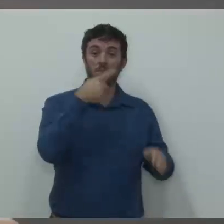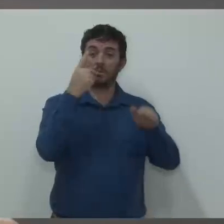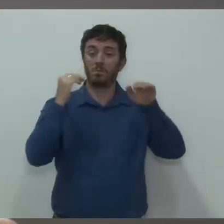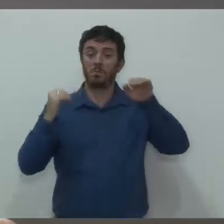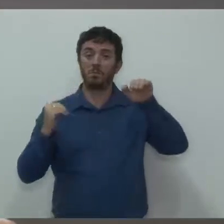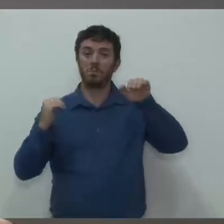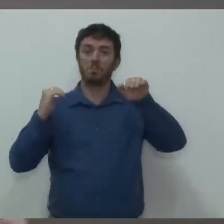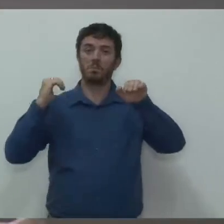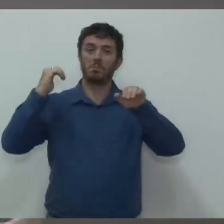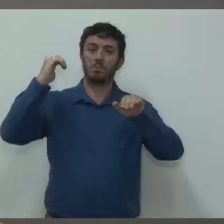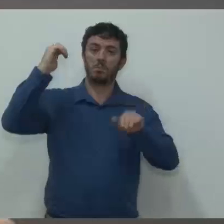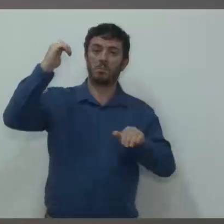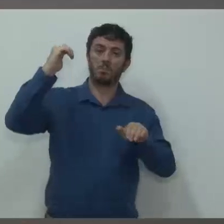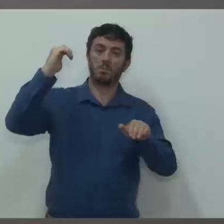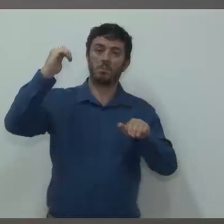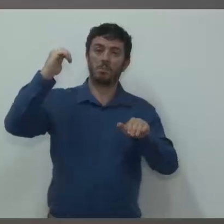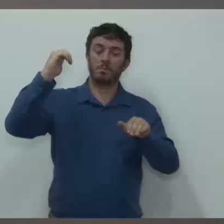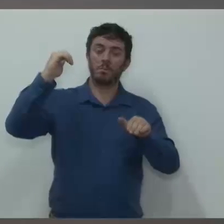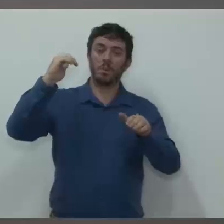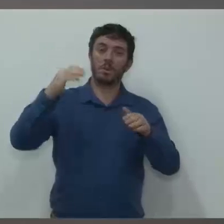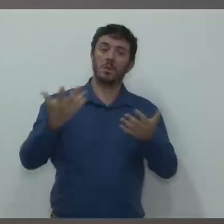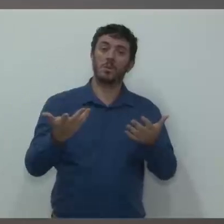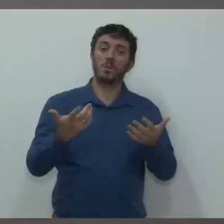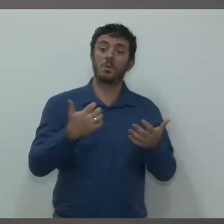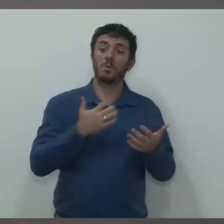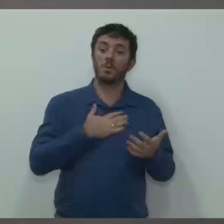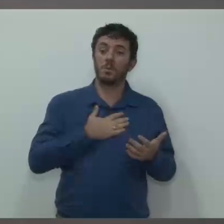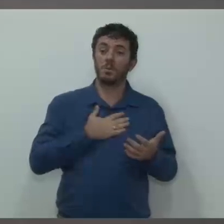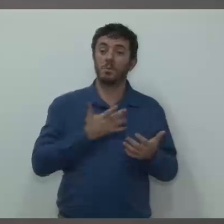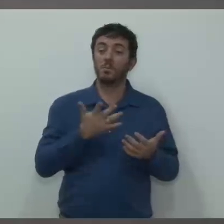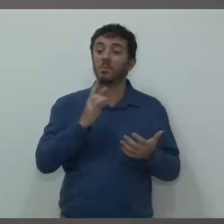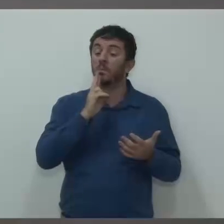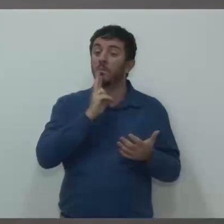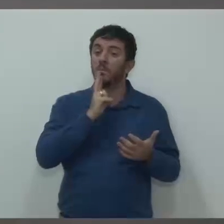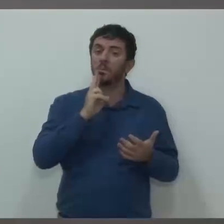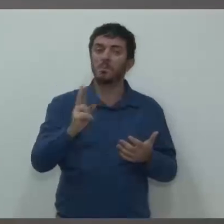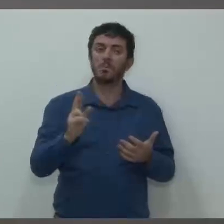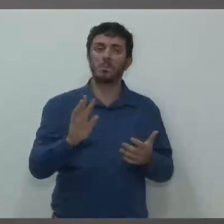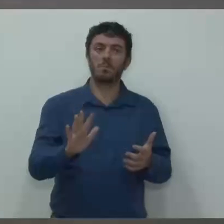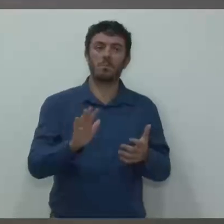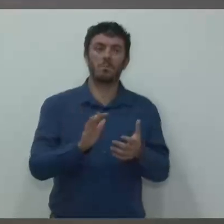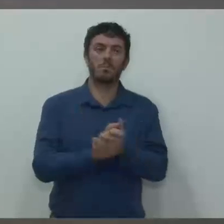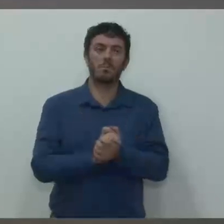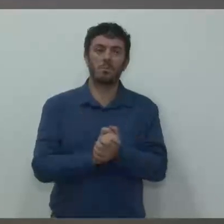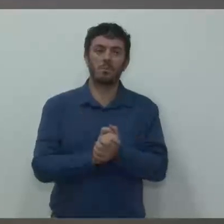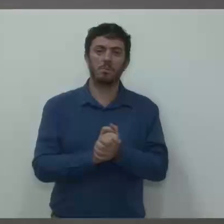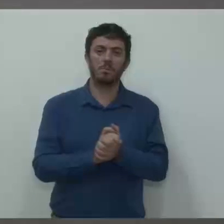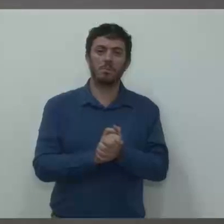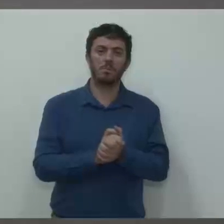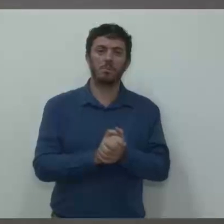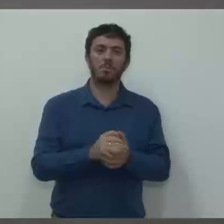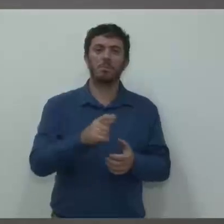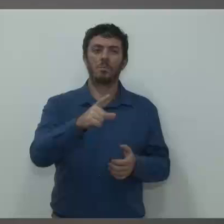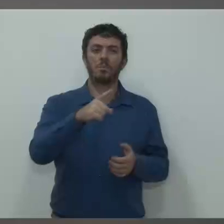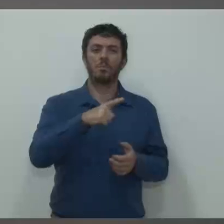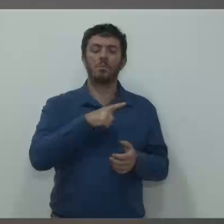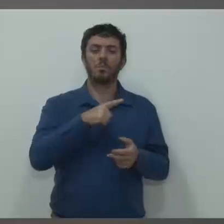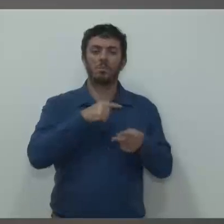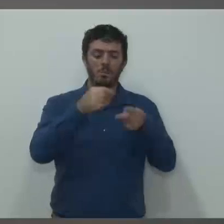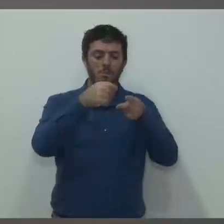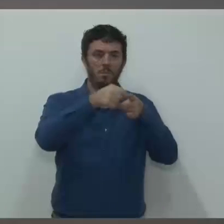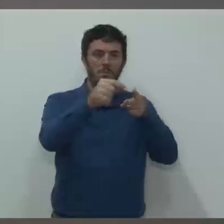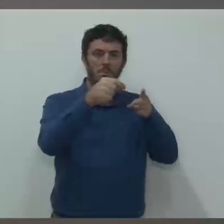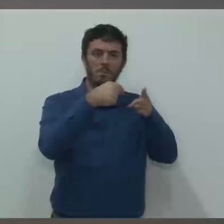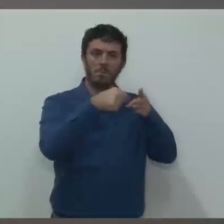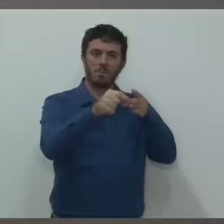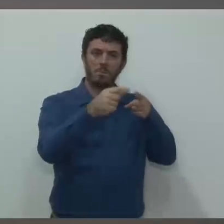uma resposta muito boa. Não vai dar tempo, mas eu quero fazer a minha meia-culpa, viu, seu Edson? Está corrigido lá 2 itens, gratificado e